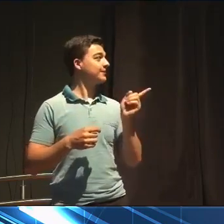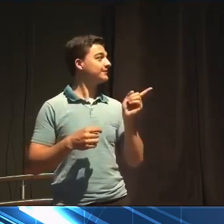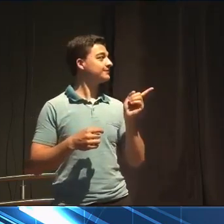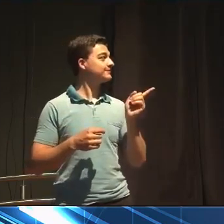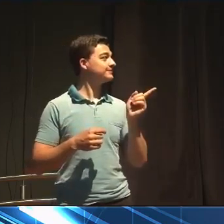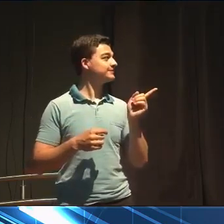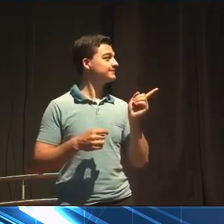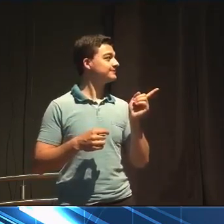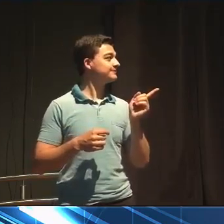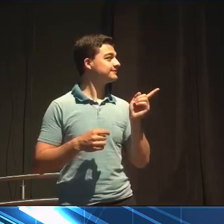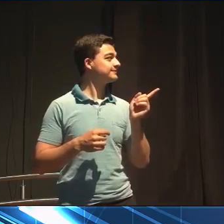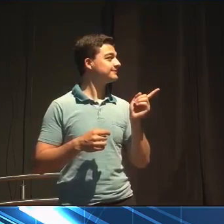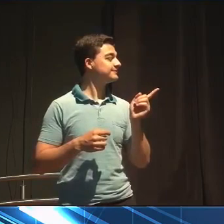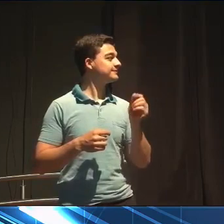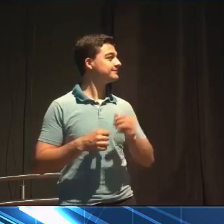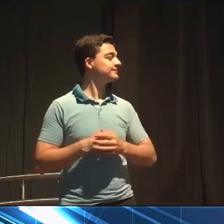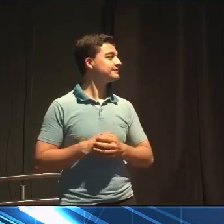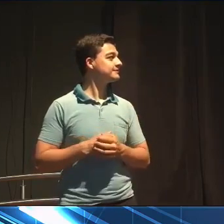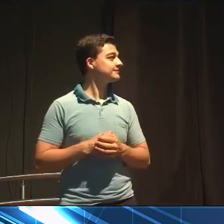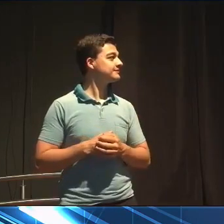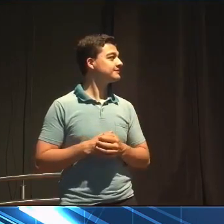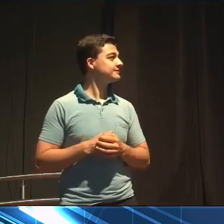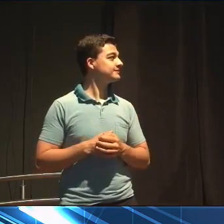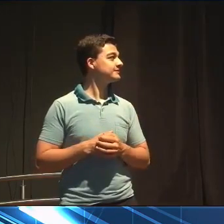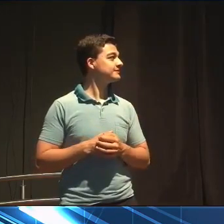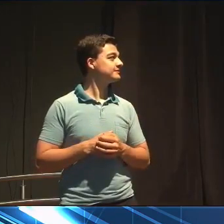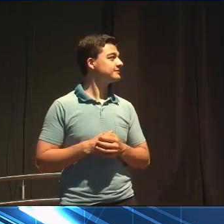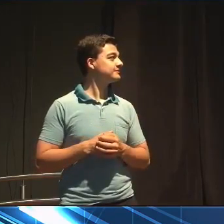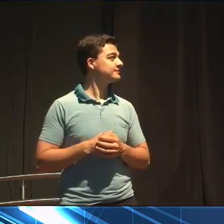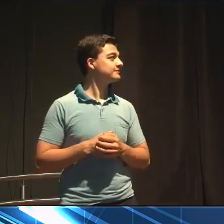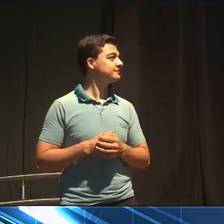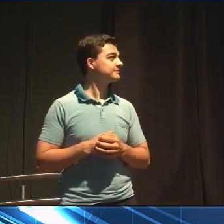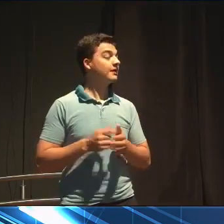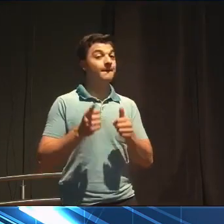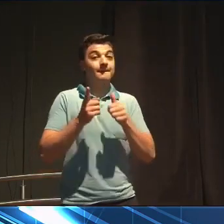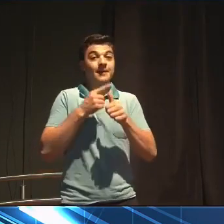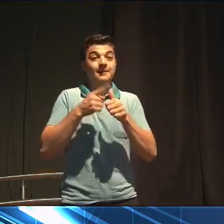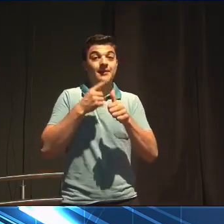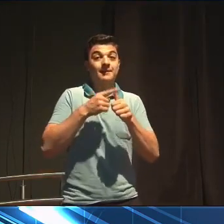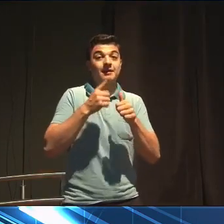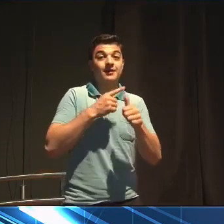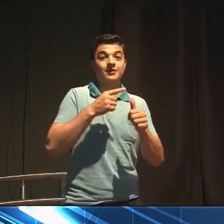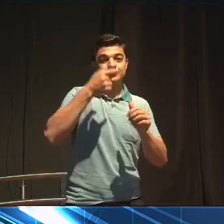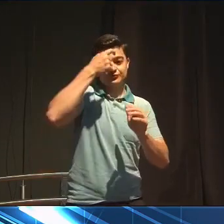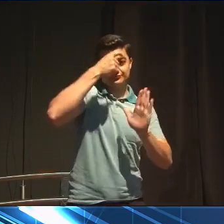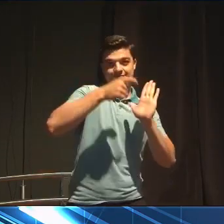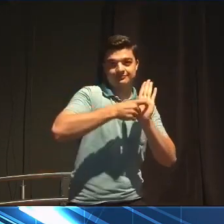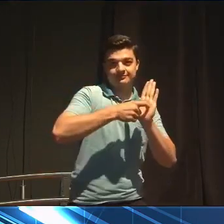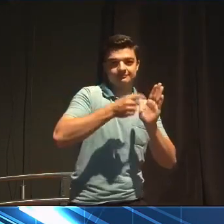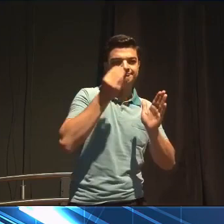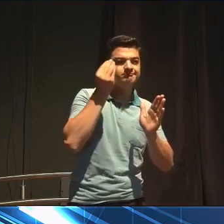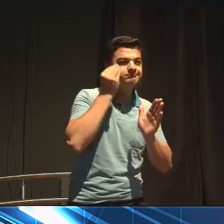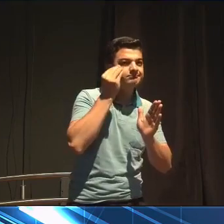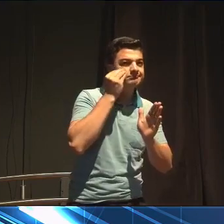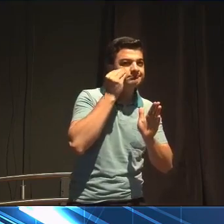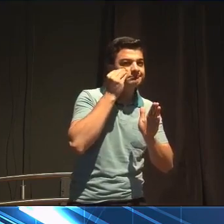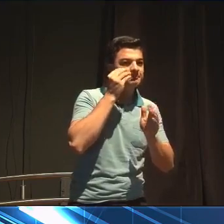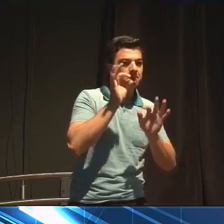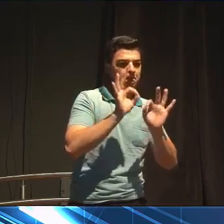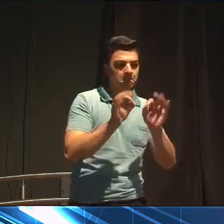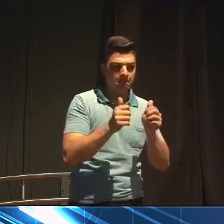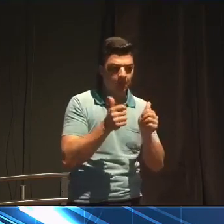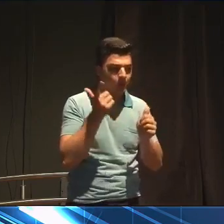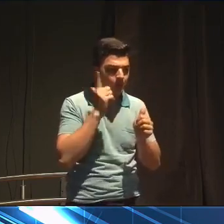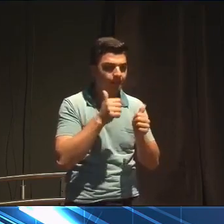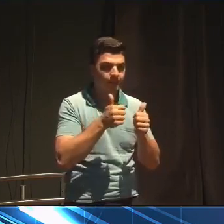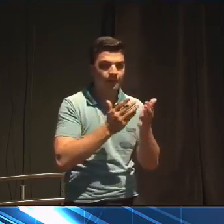digital da warehouse construída e aqui, ela no mundo real, né, o centro de distribuição. E aí a facilidade que você